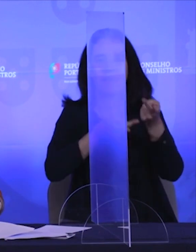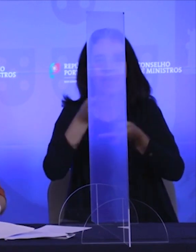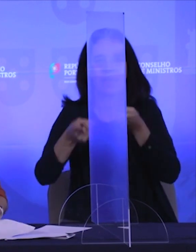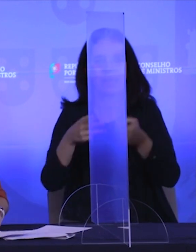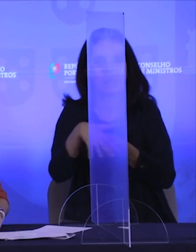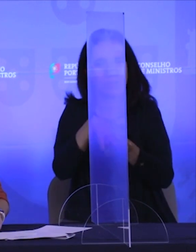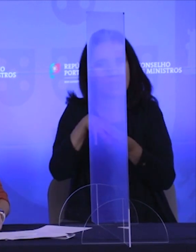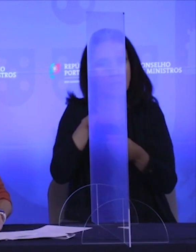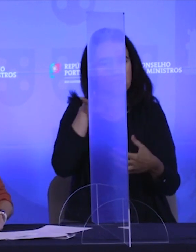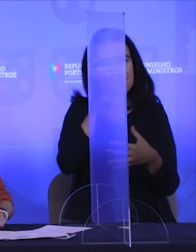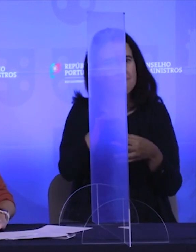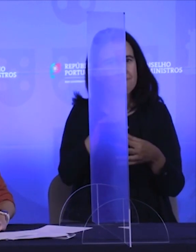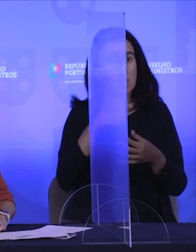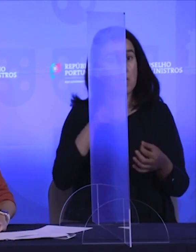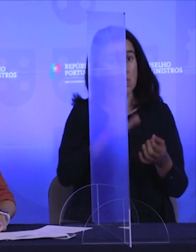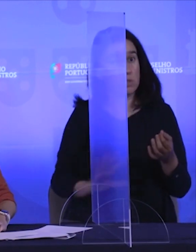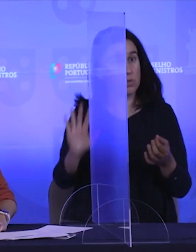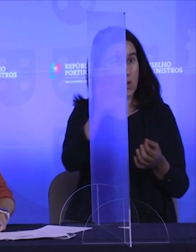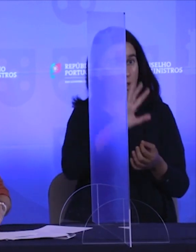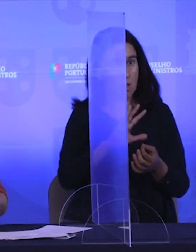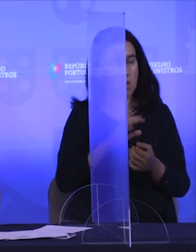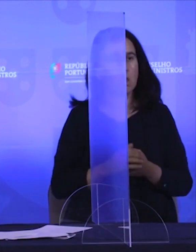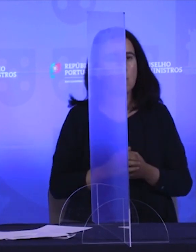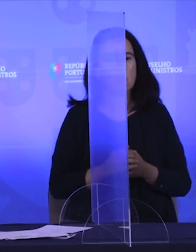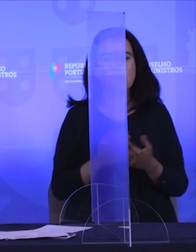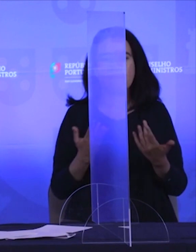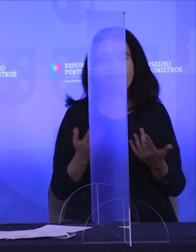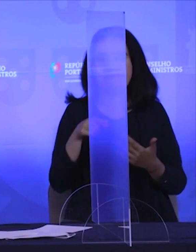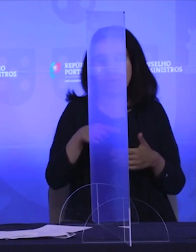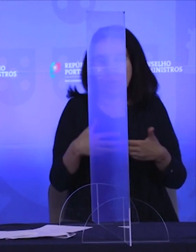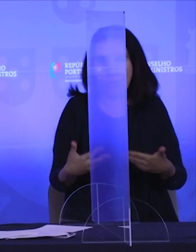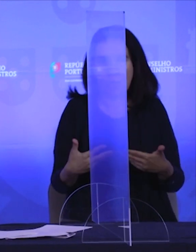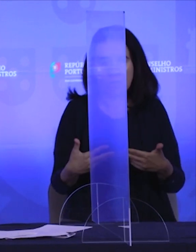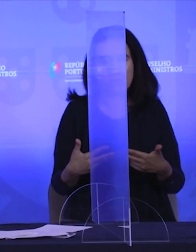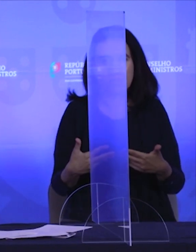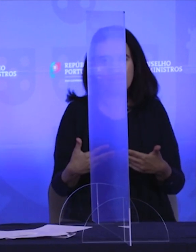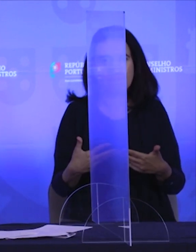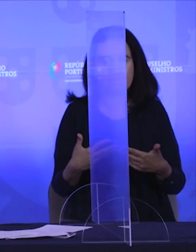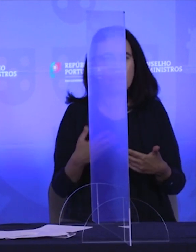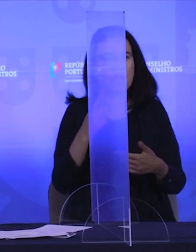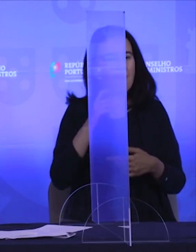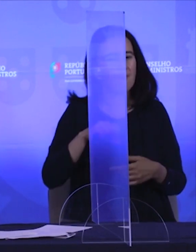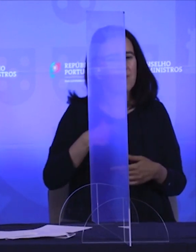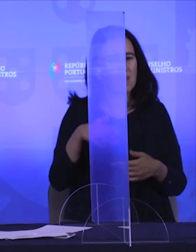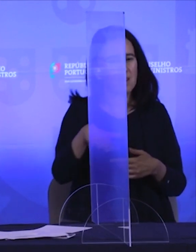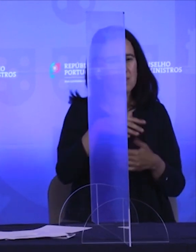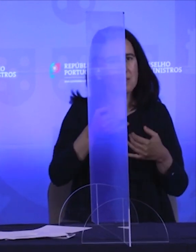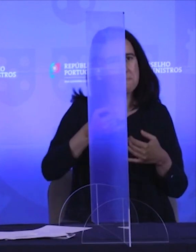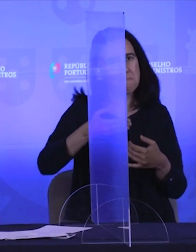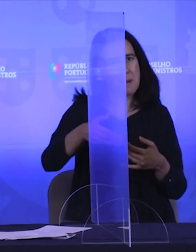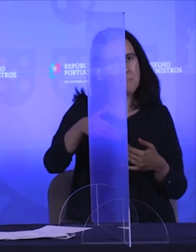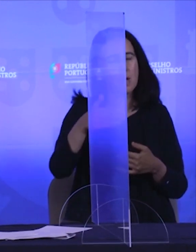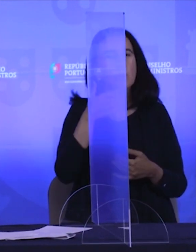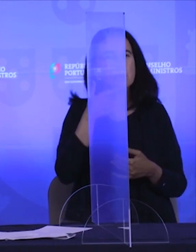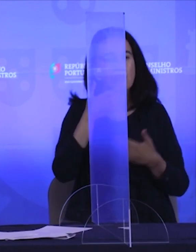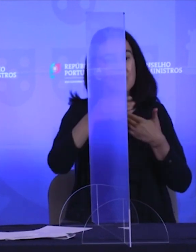ponto de situação a nível nacional e que ela hoje se afasta claramente da zona verde, o que significa que